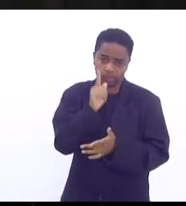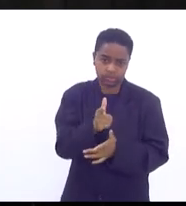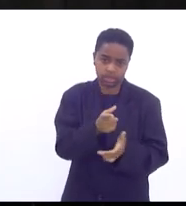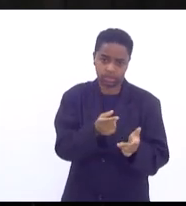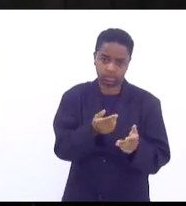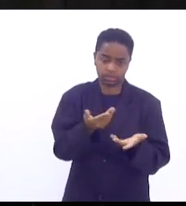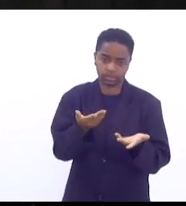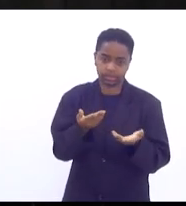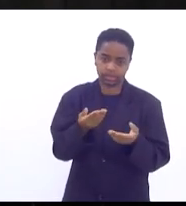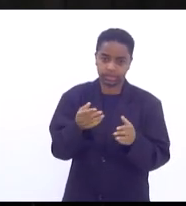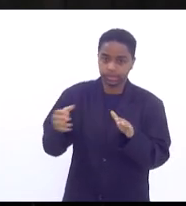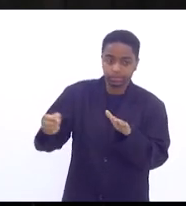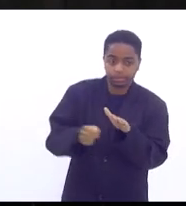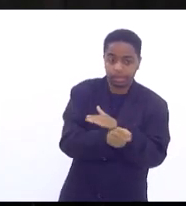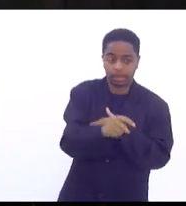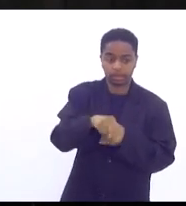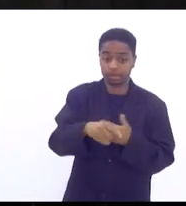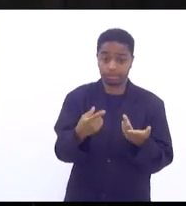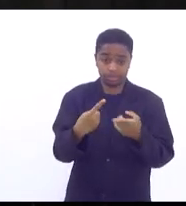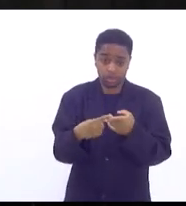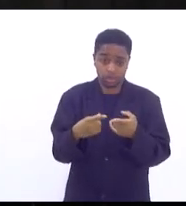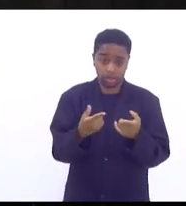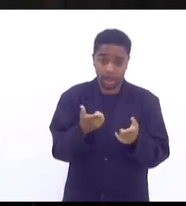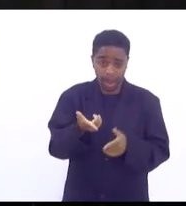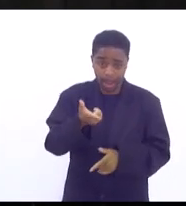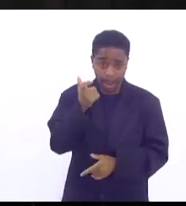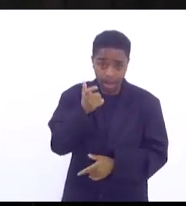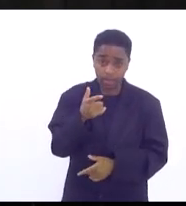dificuldade. Se entra armas, não vai entrar drogas, né?